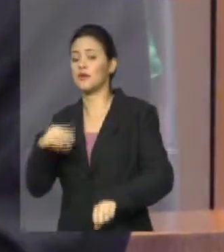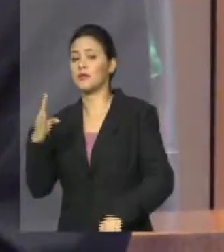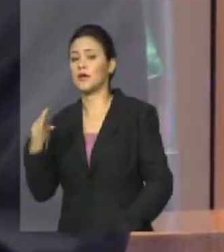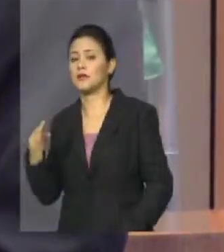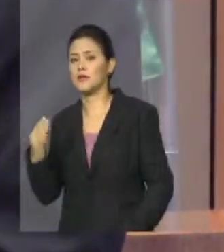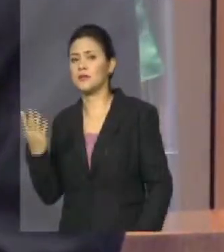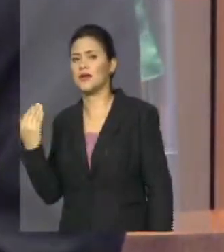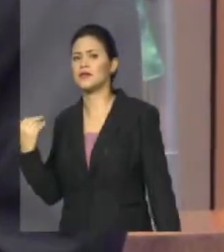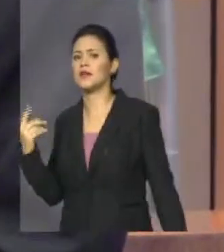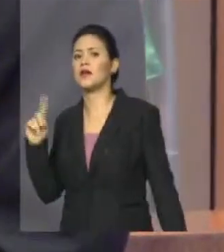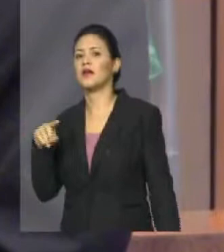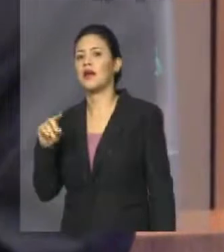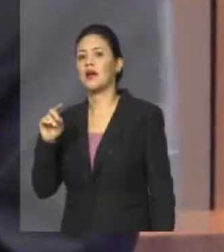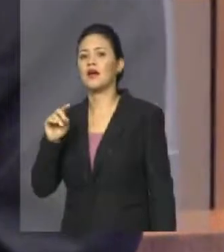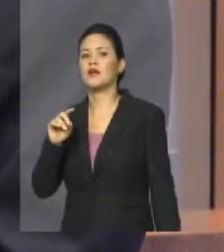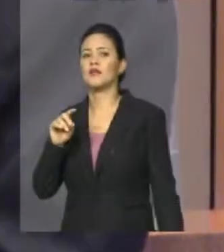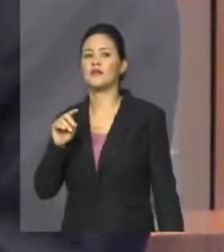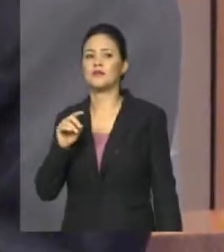Vitória e Espírito Santo,